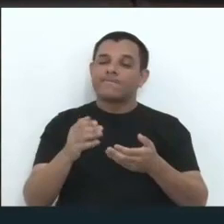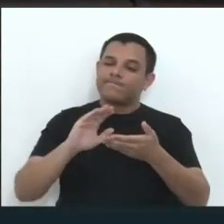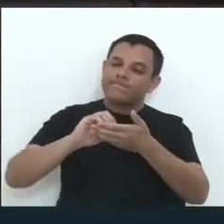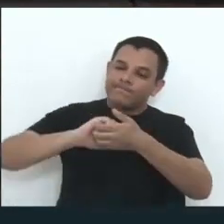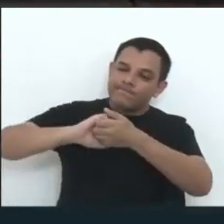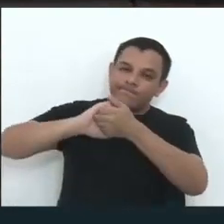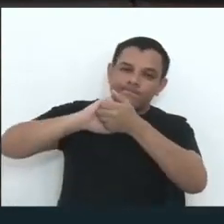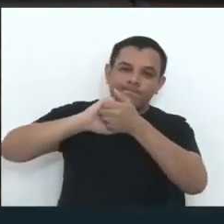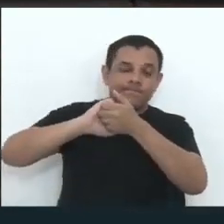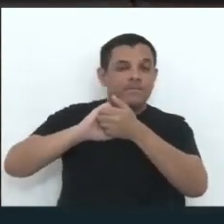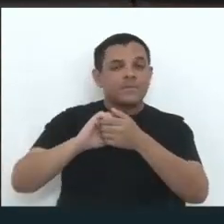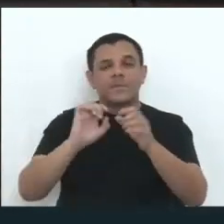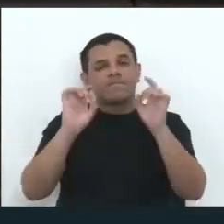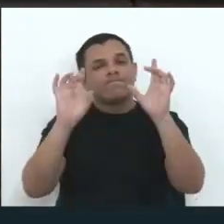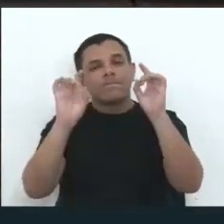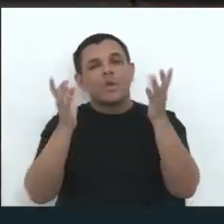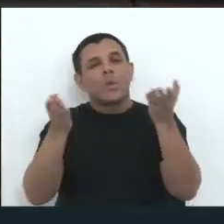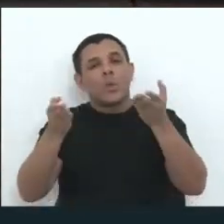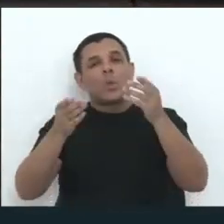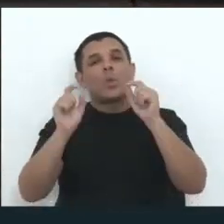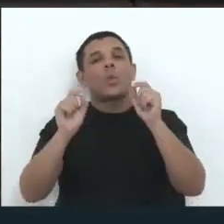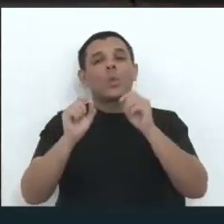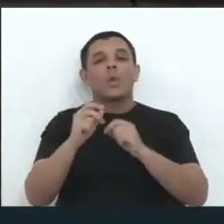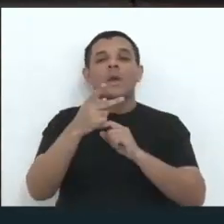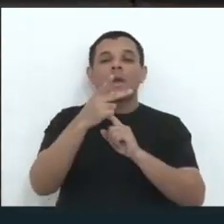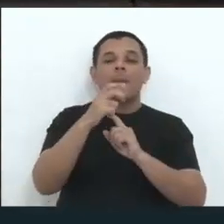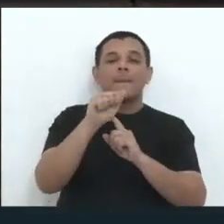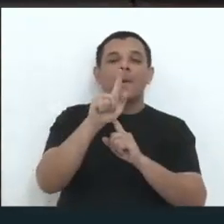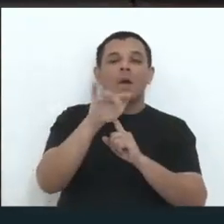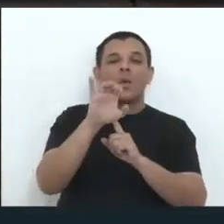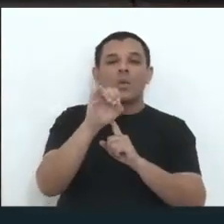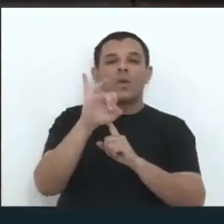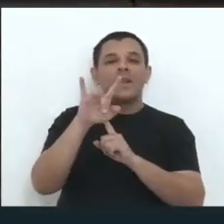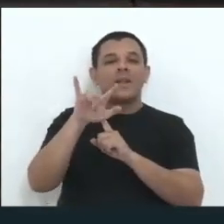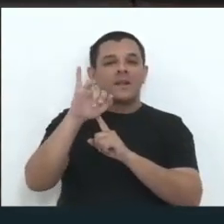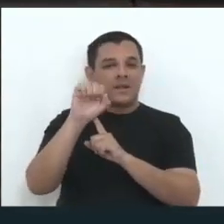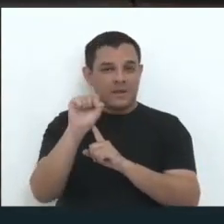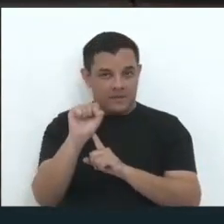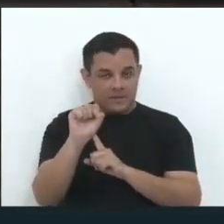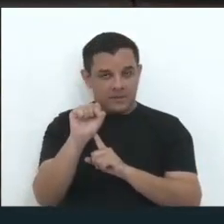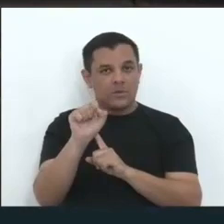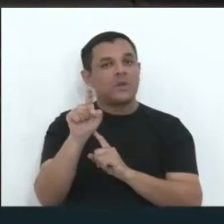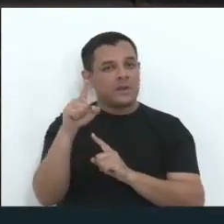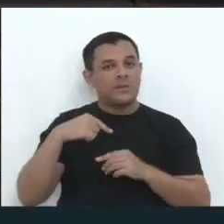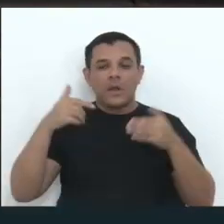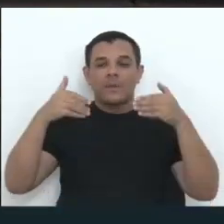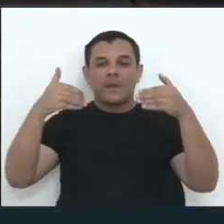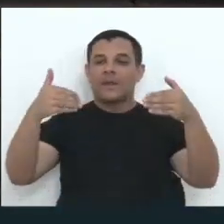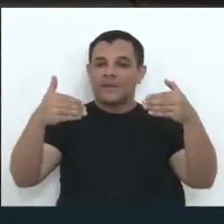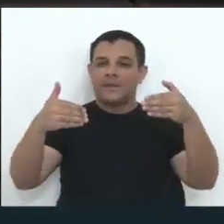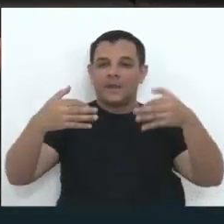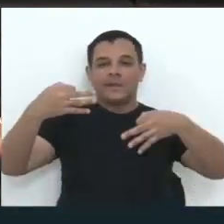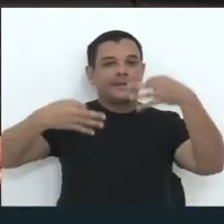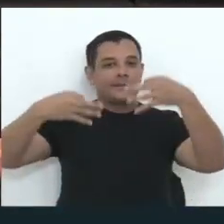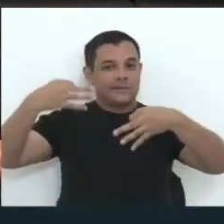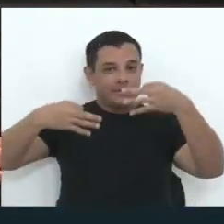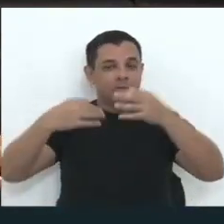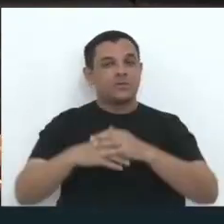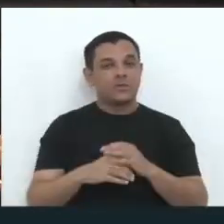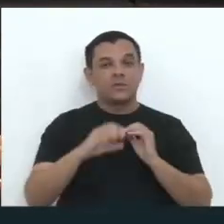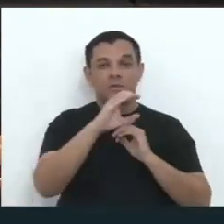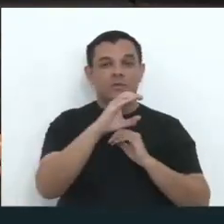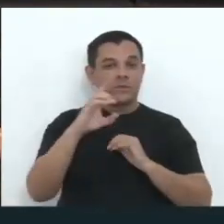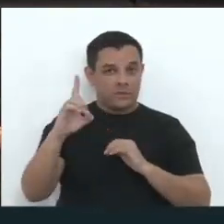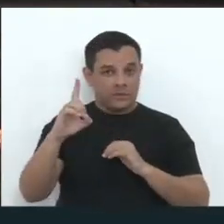presidente, especial ao Paulo Willis, que é do Ministério da Justiça e o coordenador da